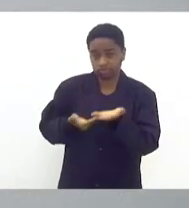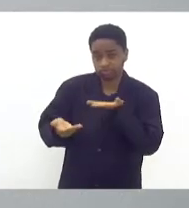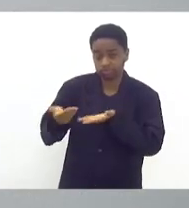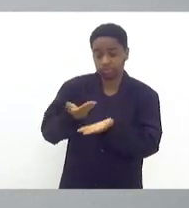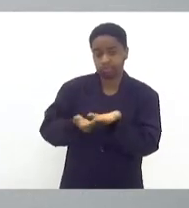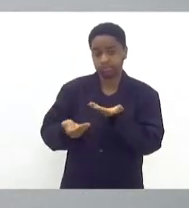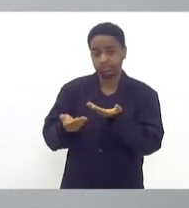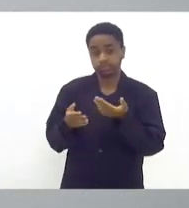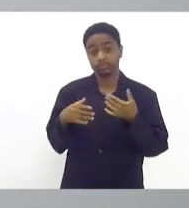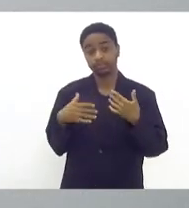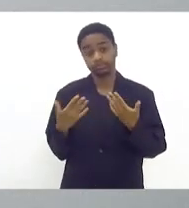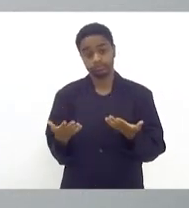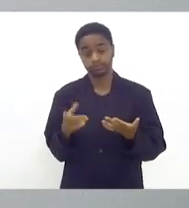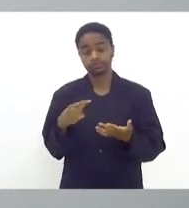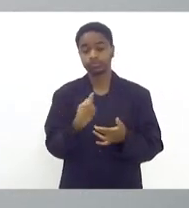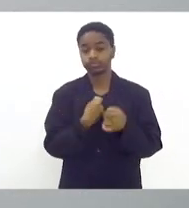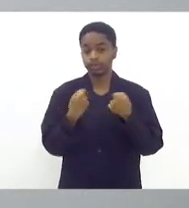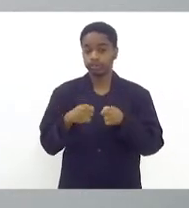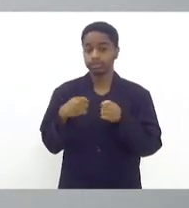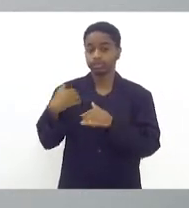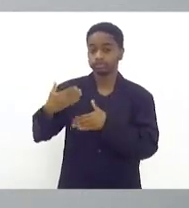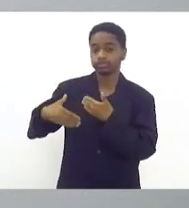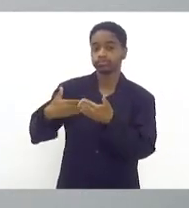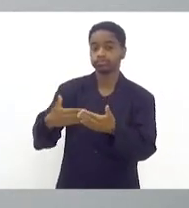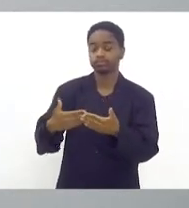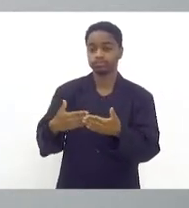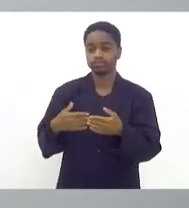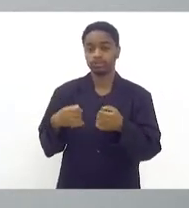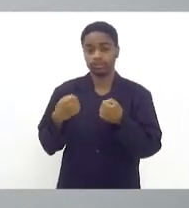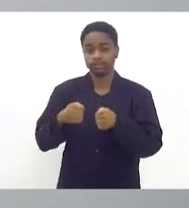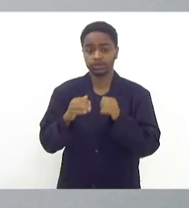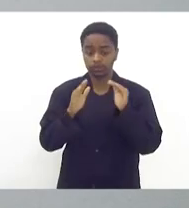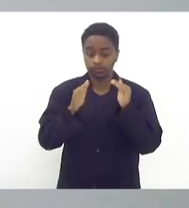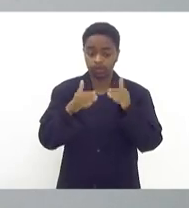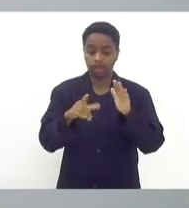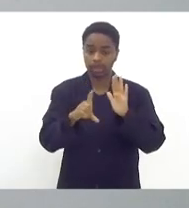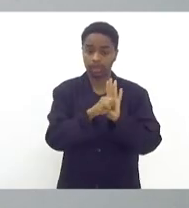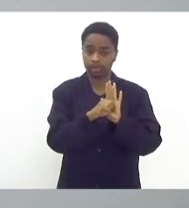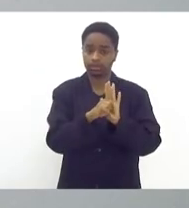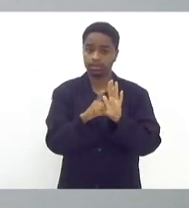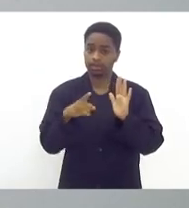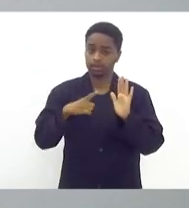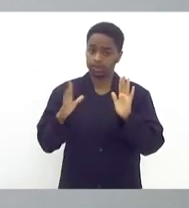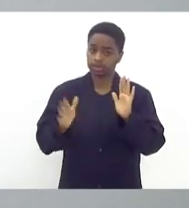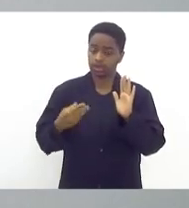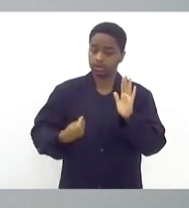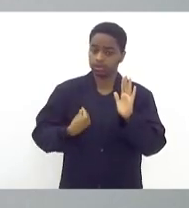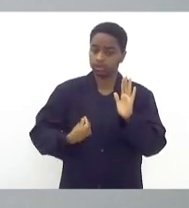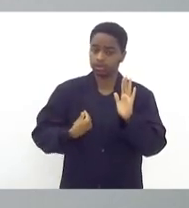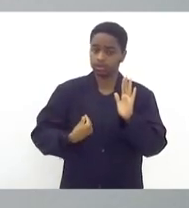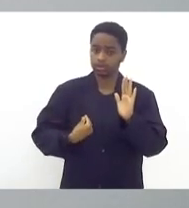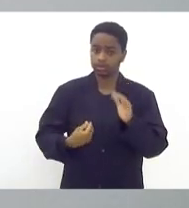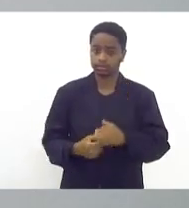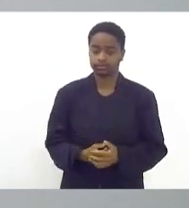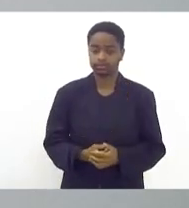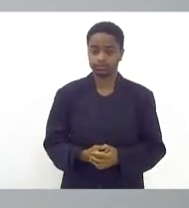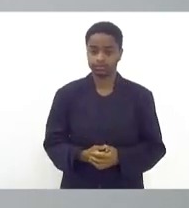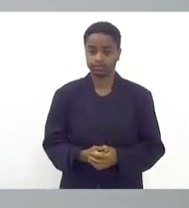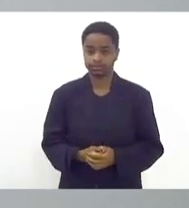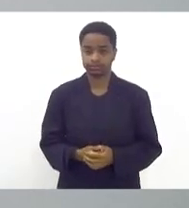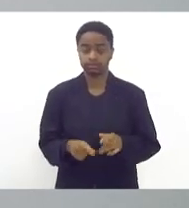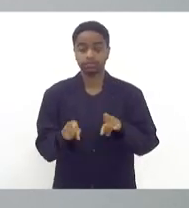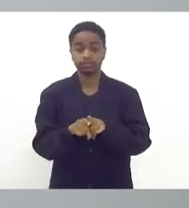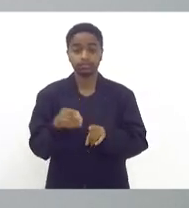Contramão Então vamos à lei não é vamos à lei a lei tá aí para nós usarmos e e